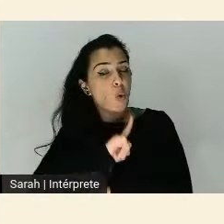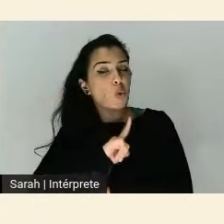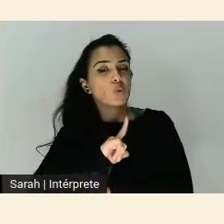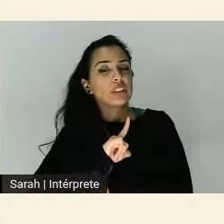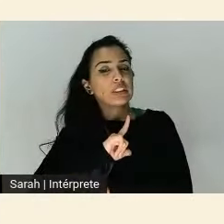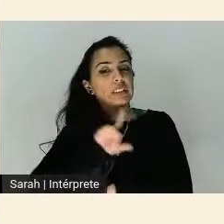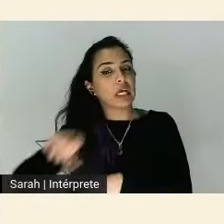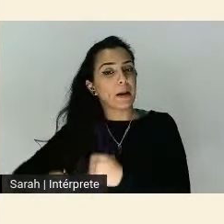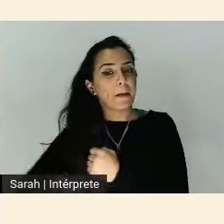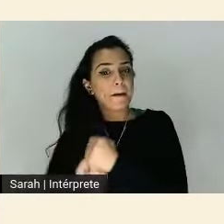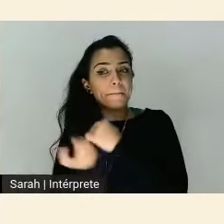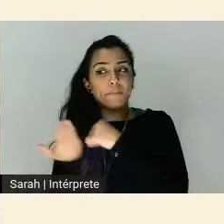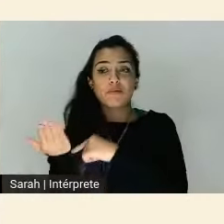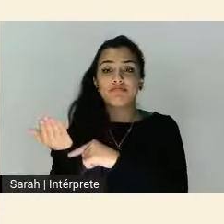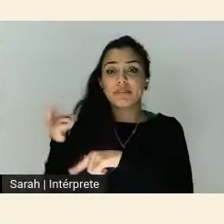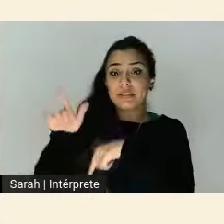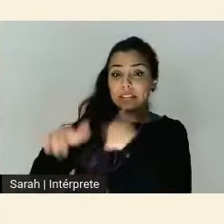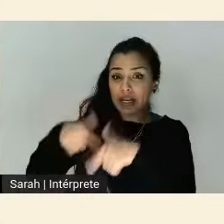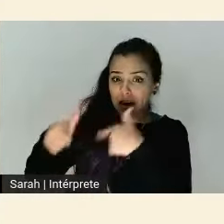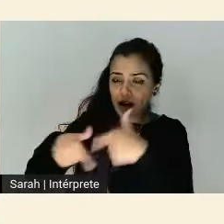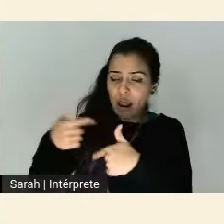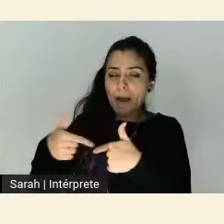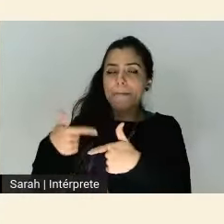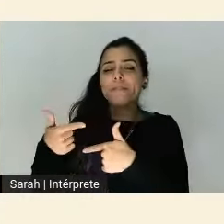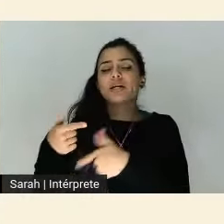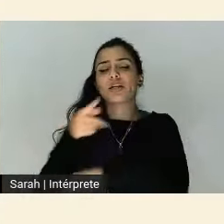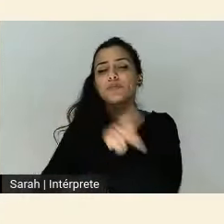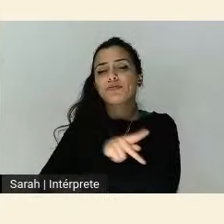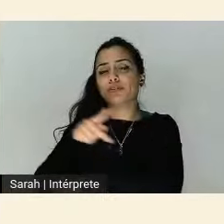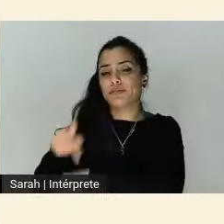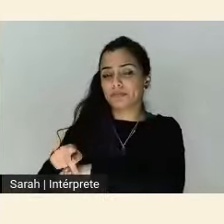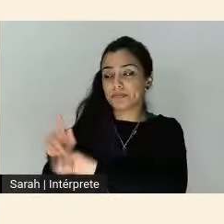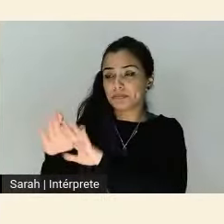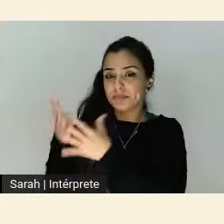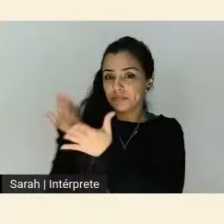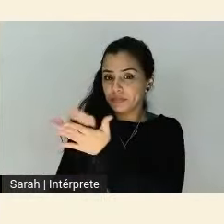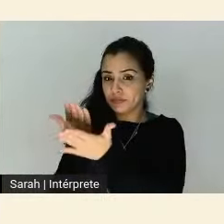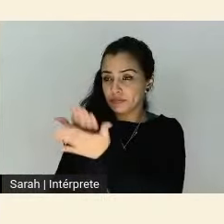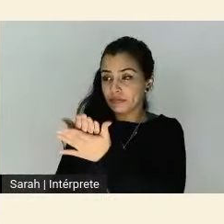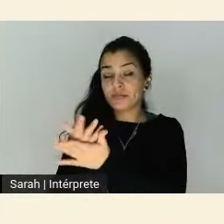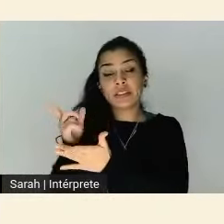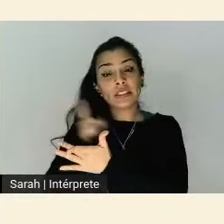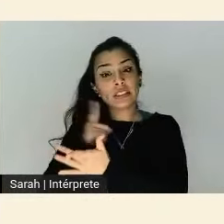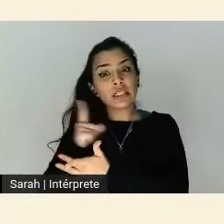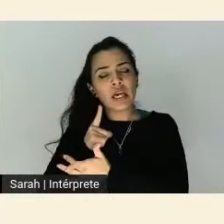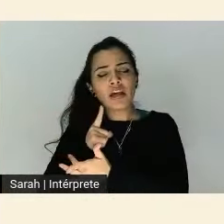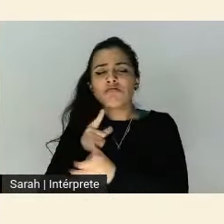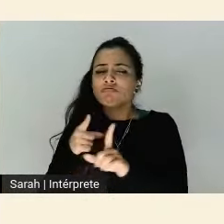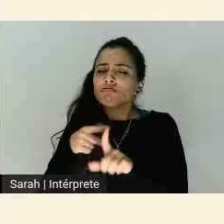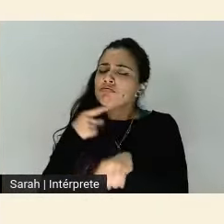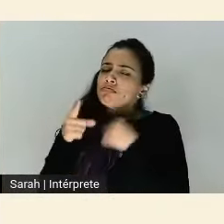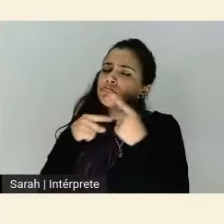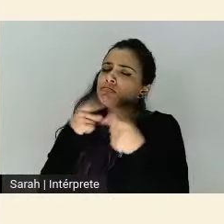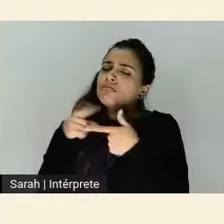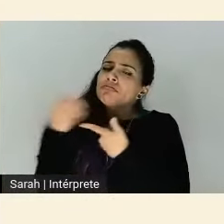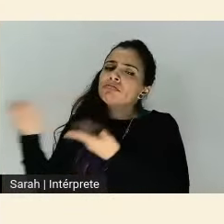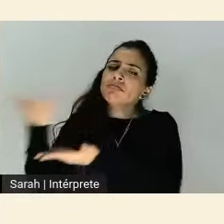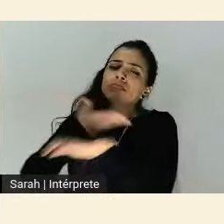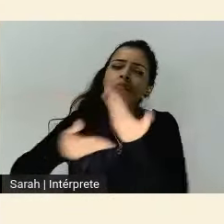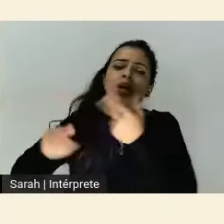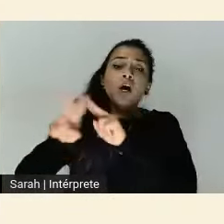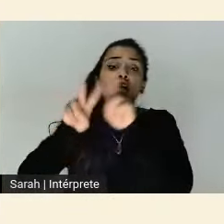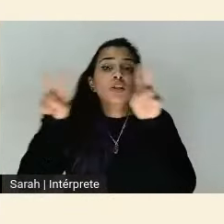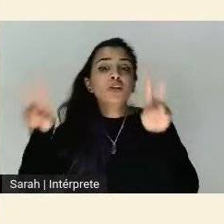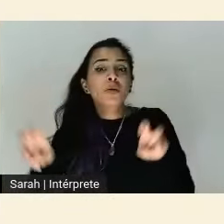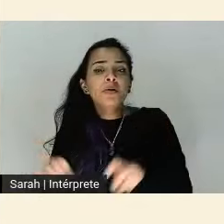de geografia no ginásio Paz de Carvalho, compactuou com eles muitas das incertezas sobre o que